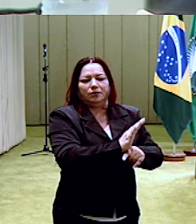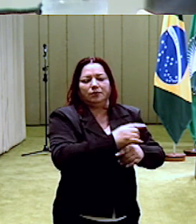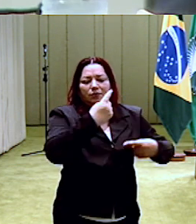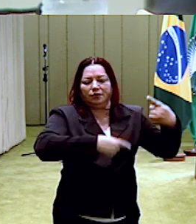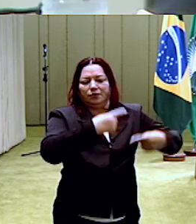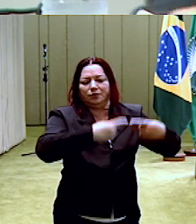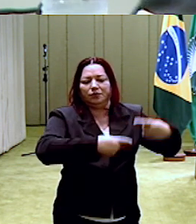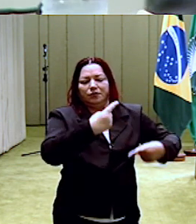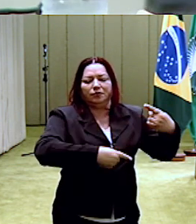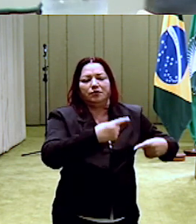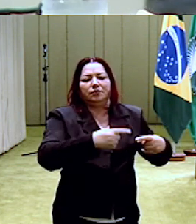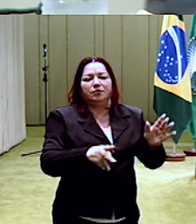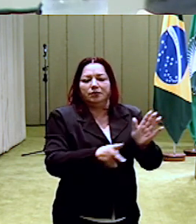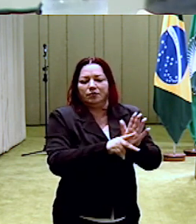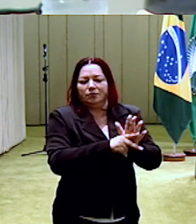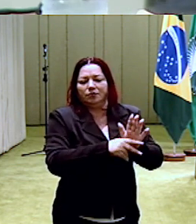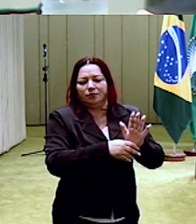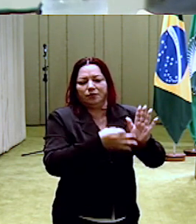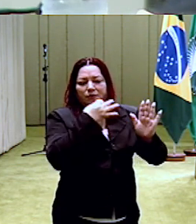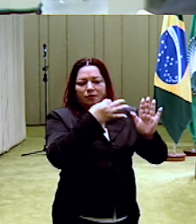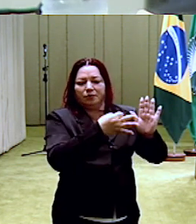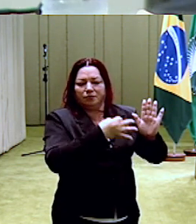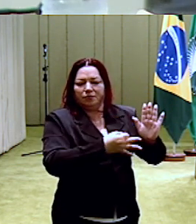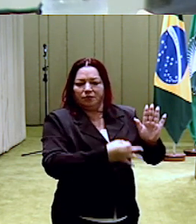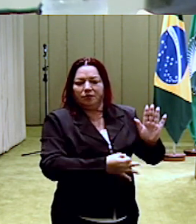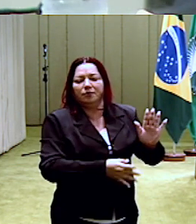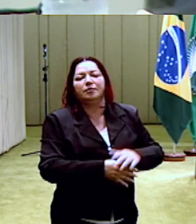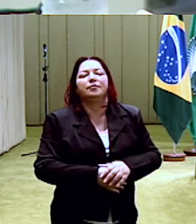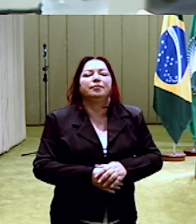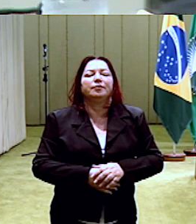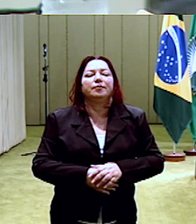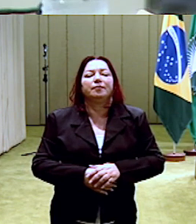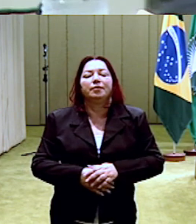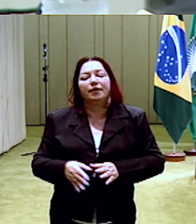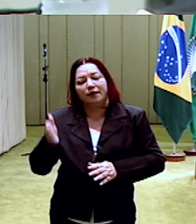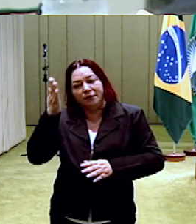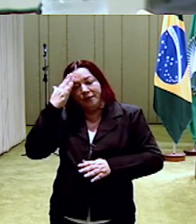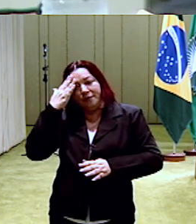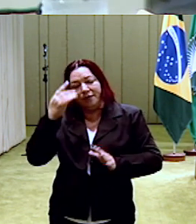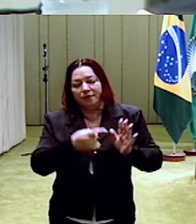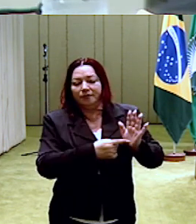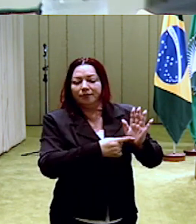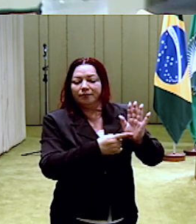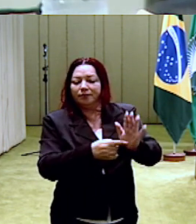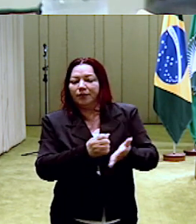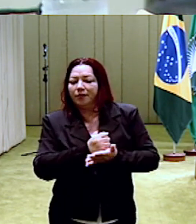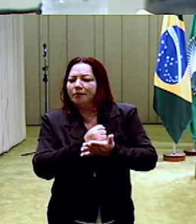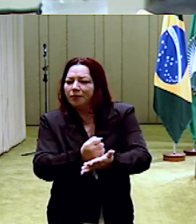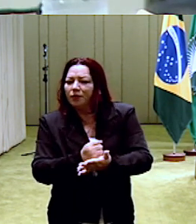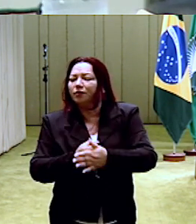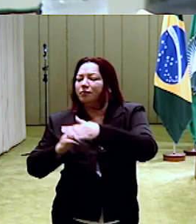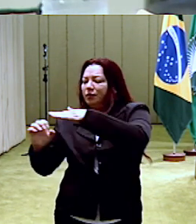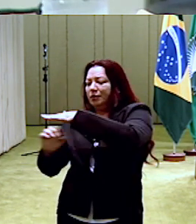o debate e aprimoramento da proposta. Importante salientar que o apoio já expresso de empresa, que